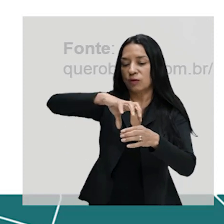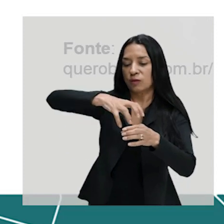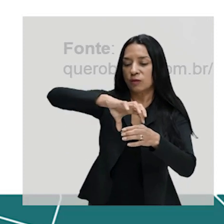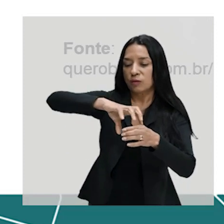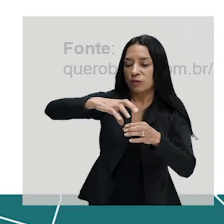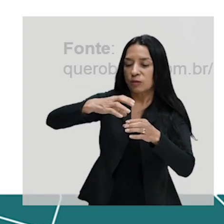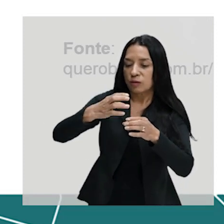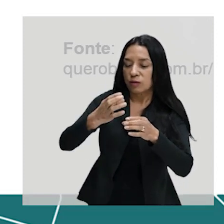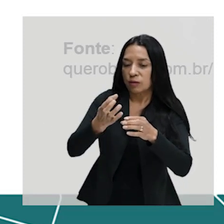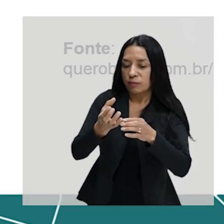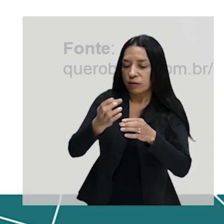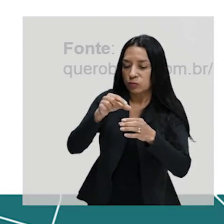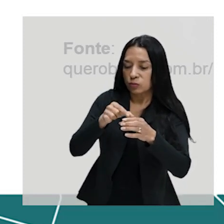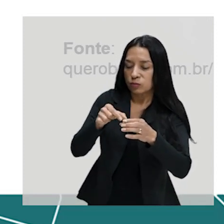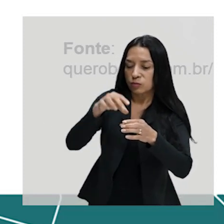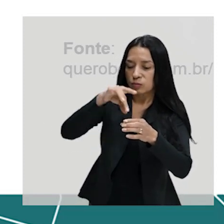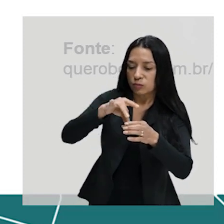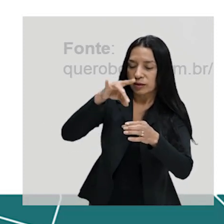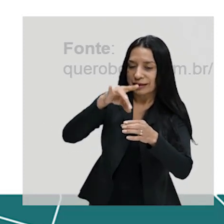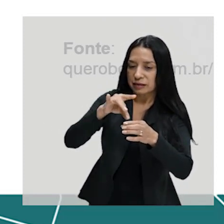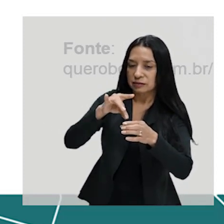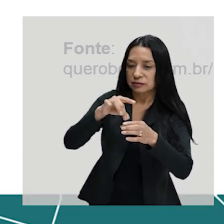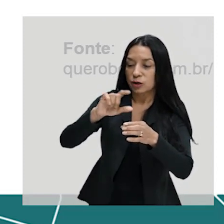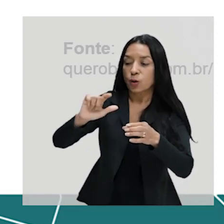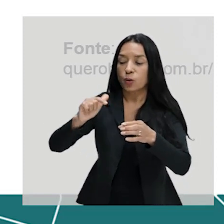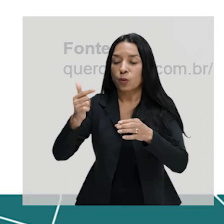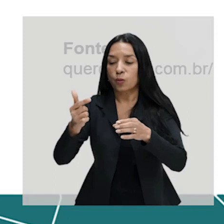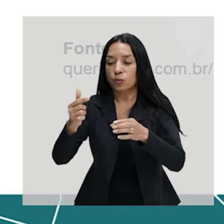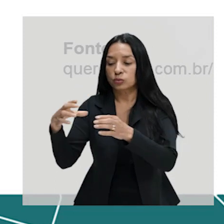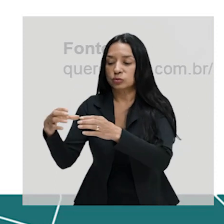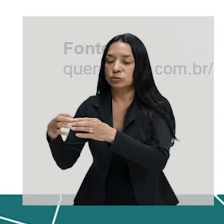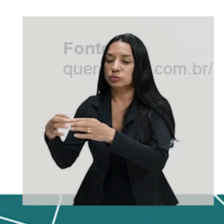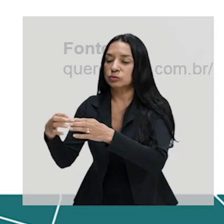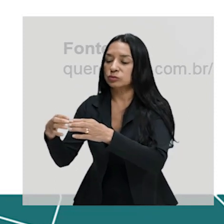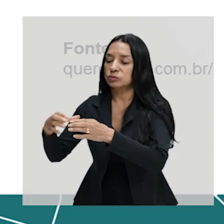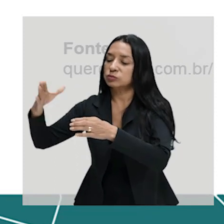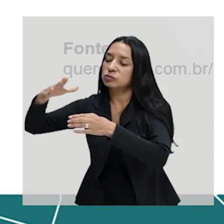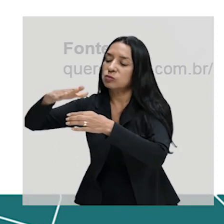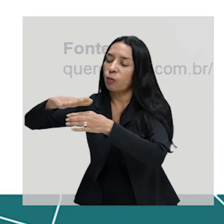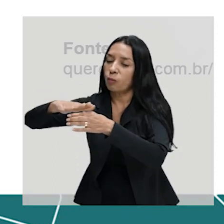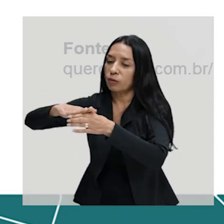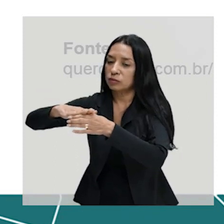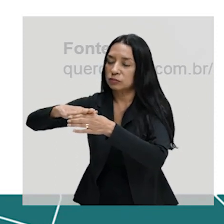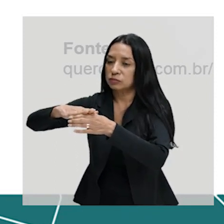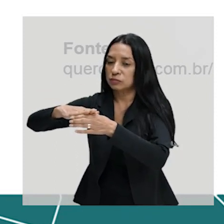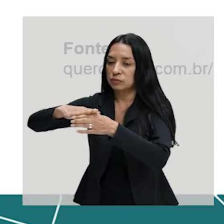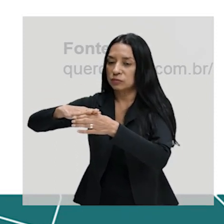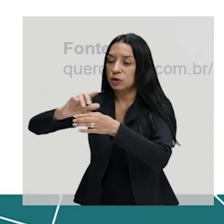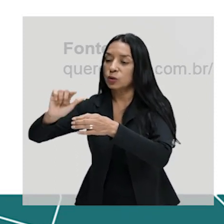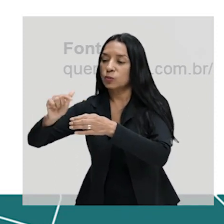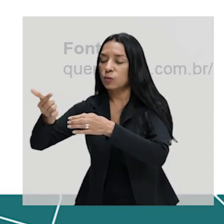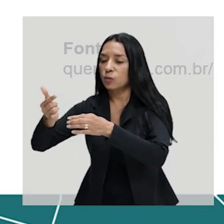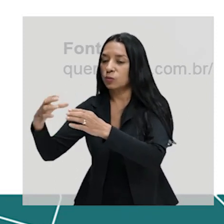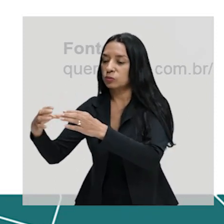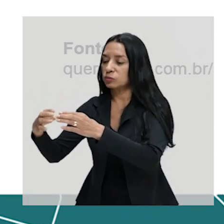tá com um pedaço de carne lá dentro outros frascos ele colocou coberto com gases tá e